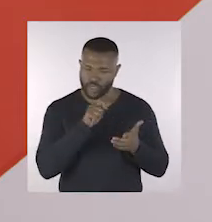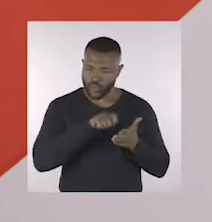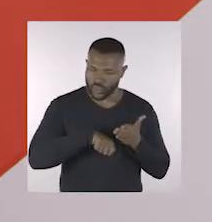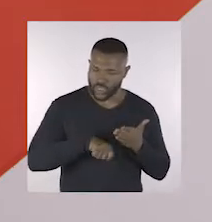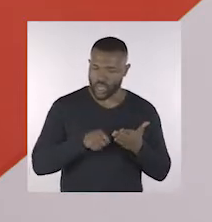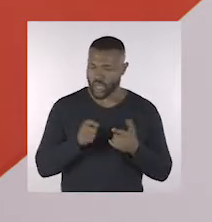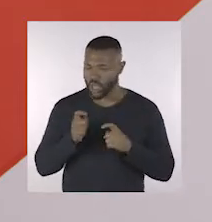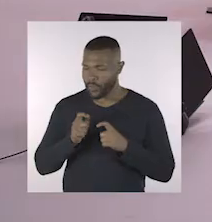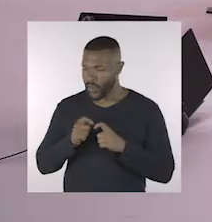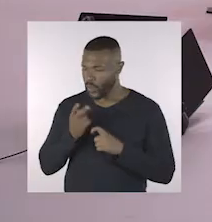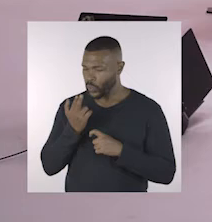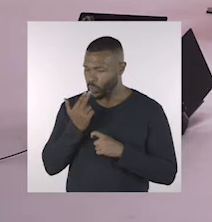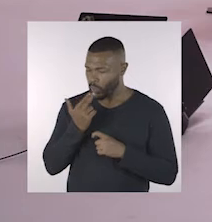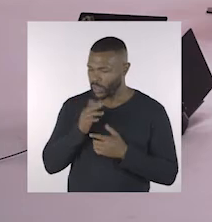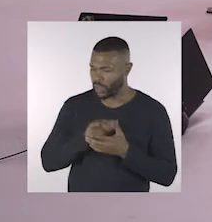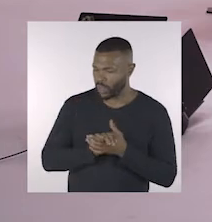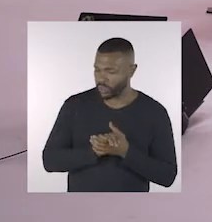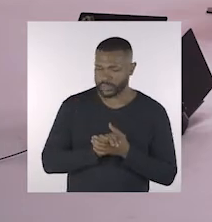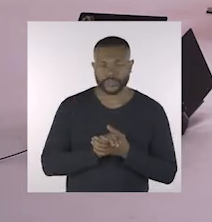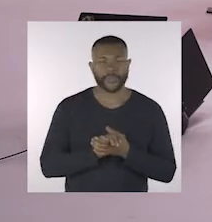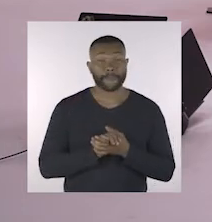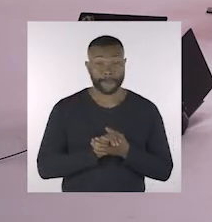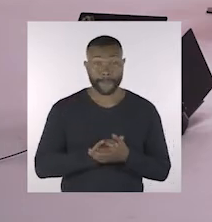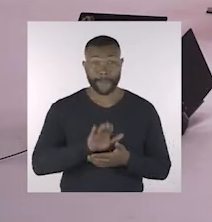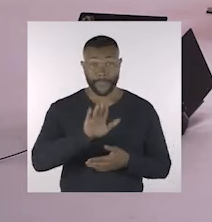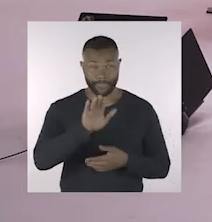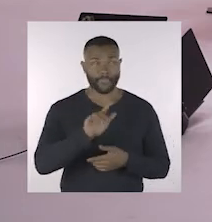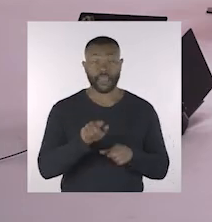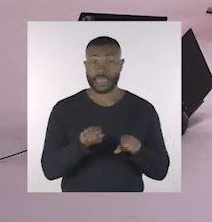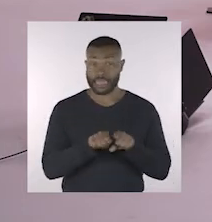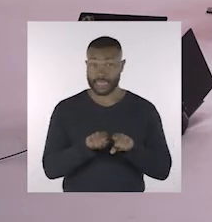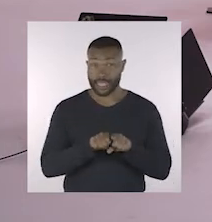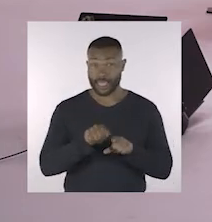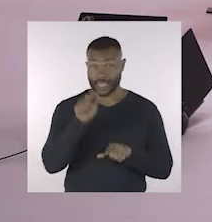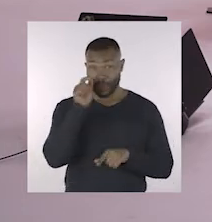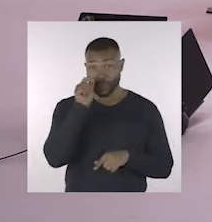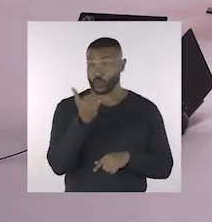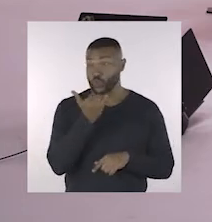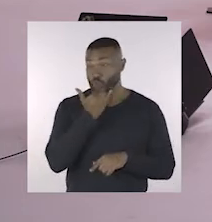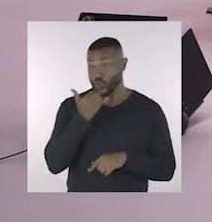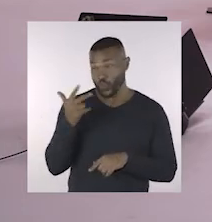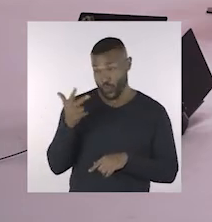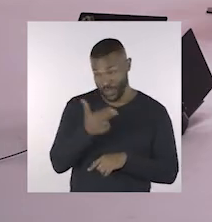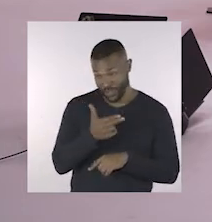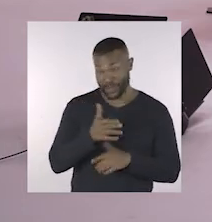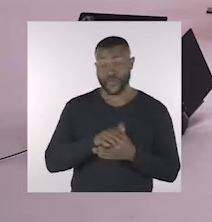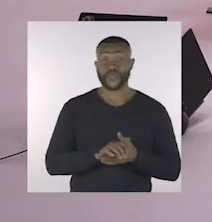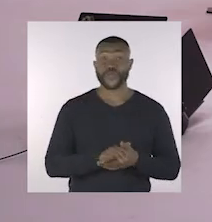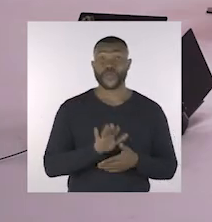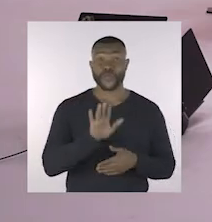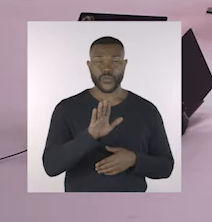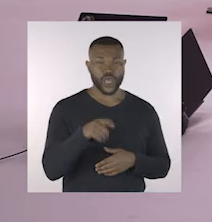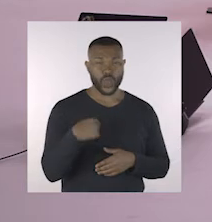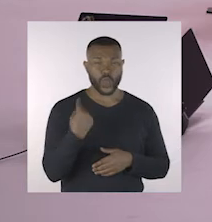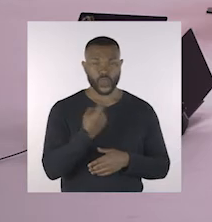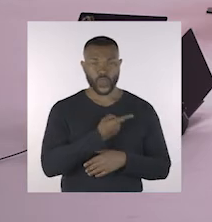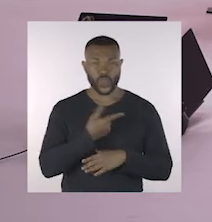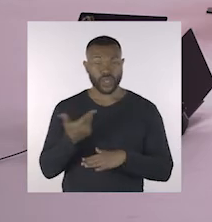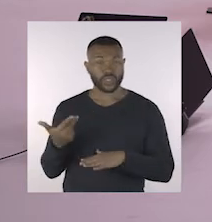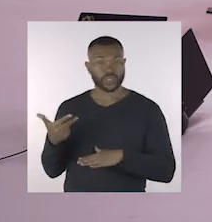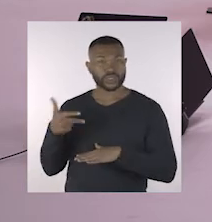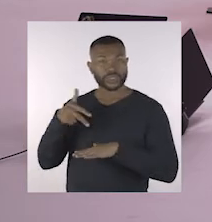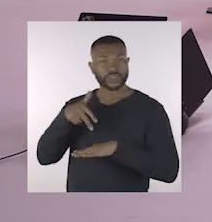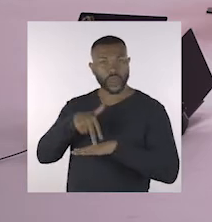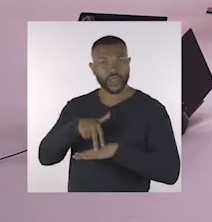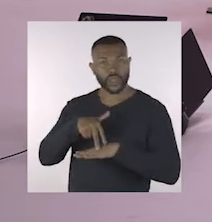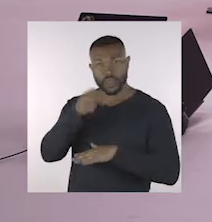merendeira da nutricionista aí foi justamente a Gilmara tem uma coisa que é interessante desculpa te interromper aí né mas a gente quando